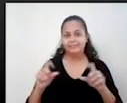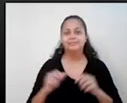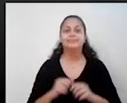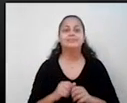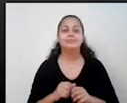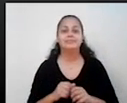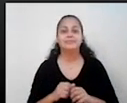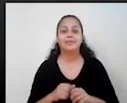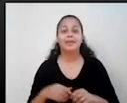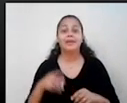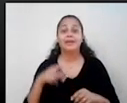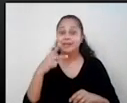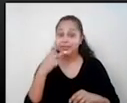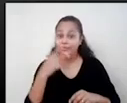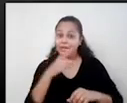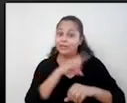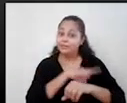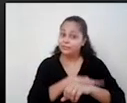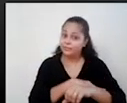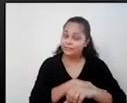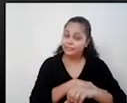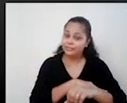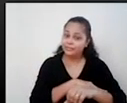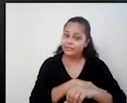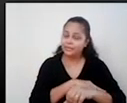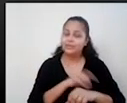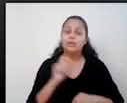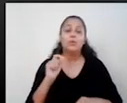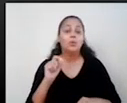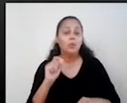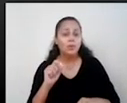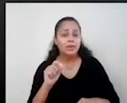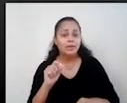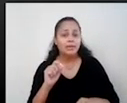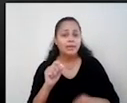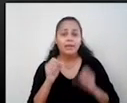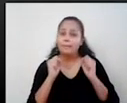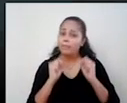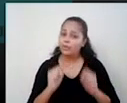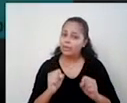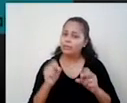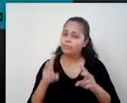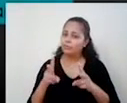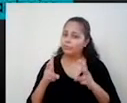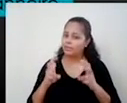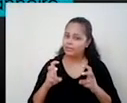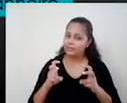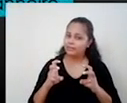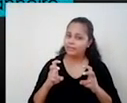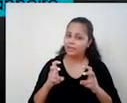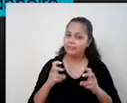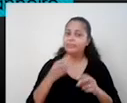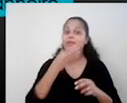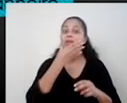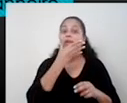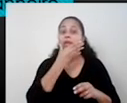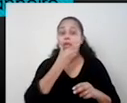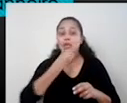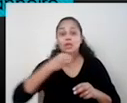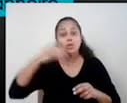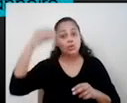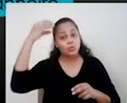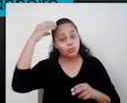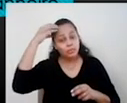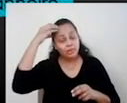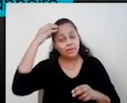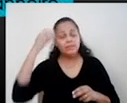daí da linha de sucessão ele vai falar da fila do banheiro. Mas o que, que dá para nós notarmos, certo? Que o príncipe Otto,